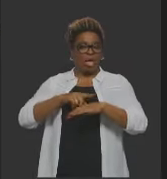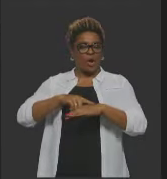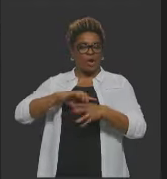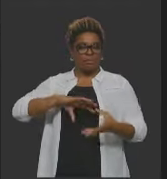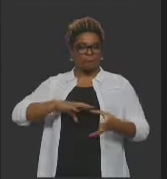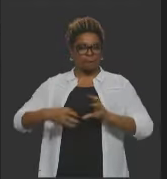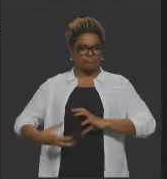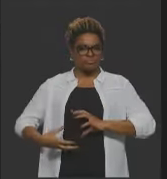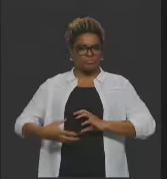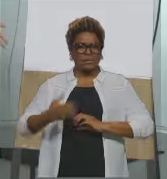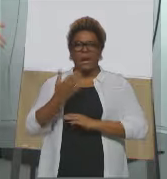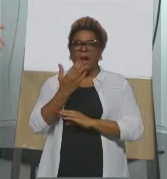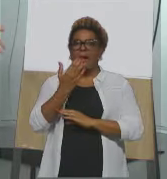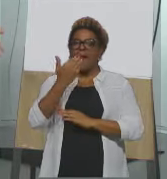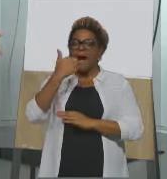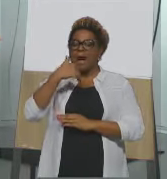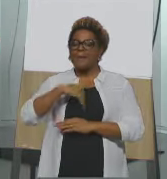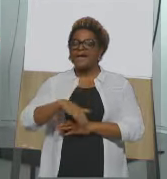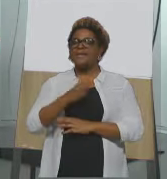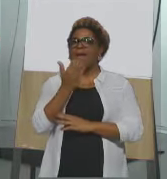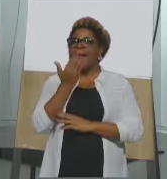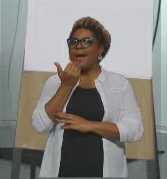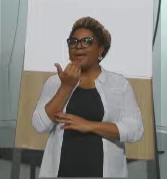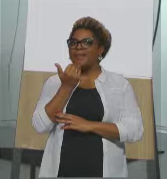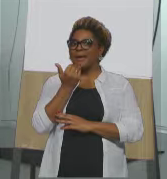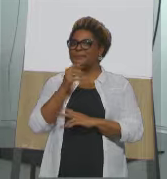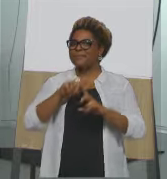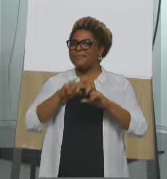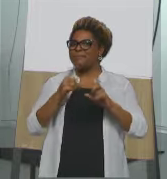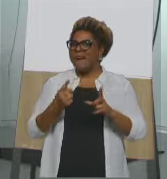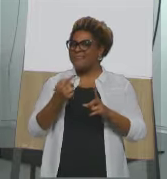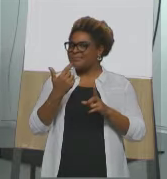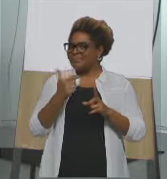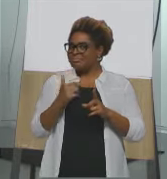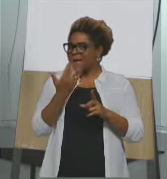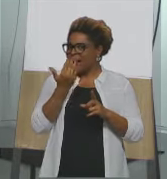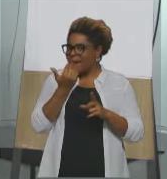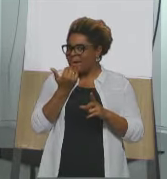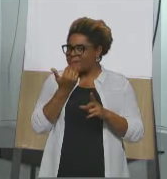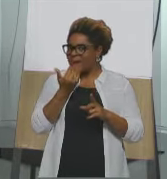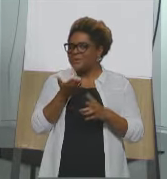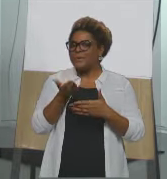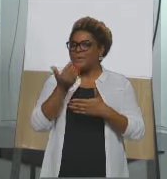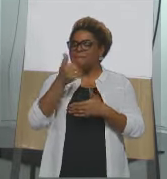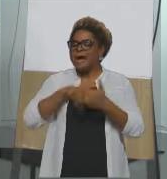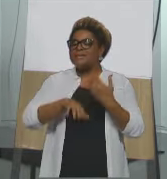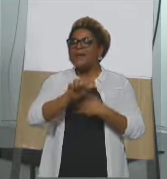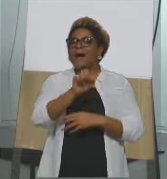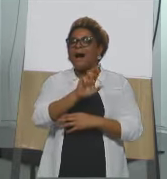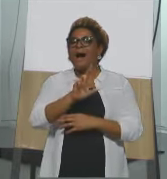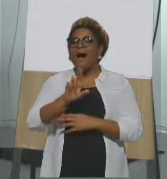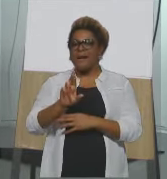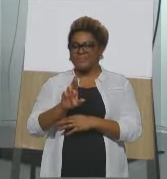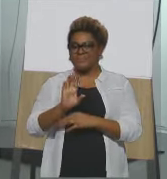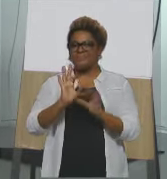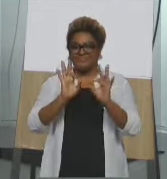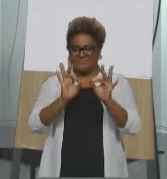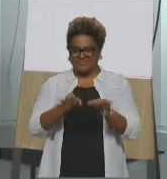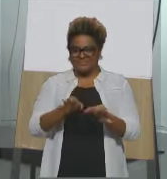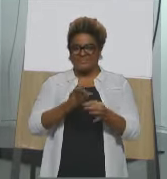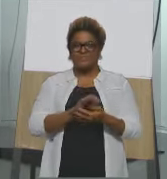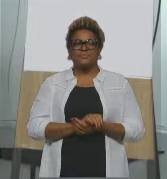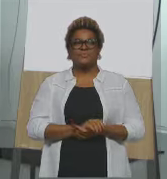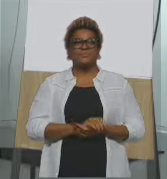mesmo tempo? Não, senão nós vamos engasgar, né? Então não tem como passar os 2 ao mesmo tempo. A